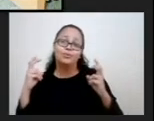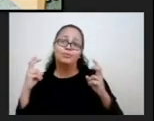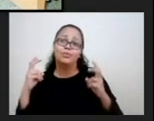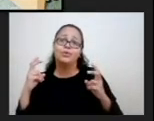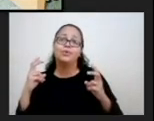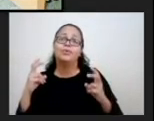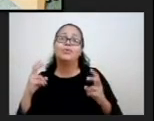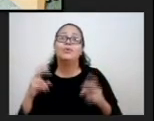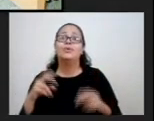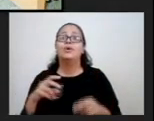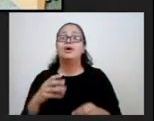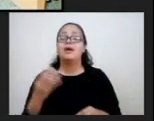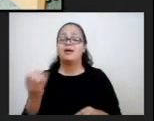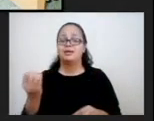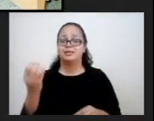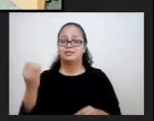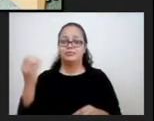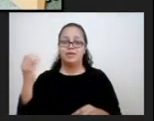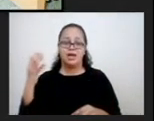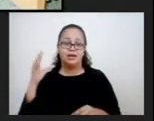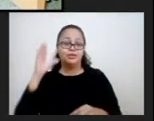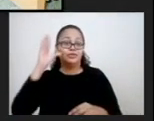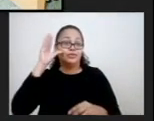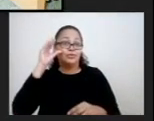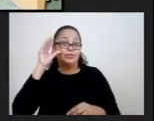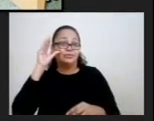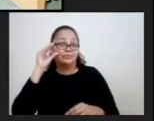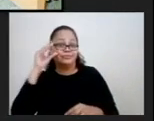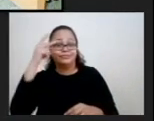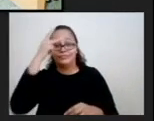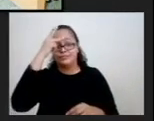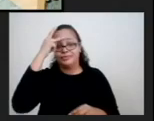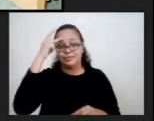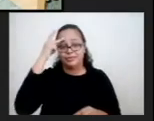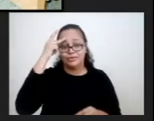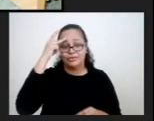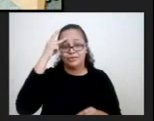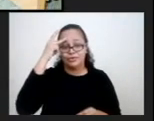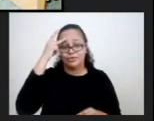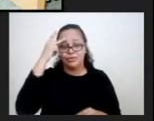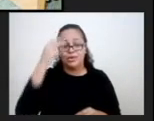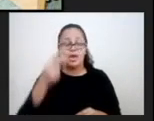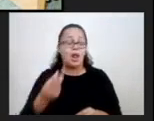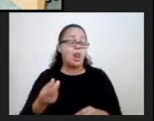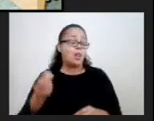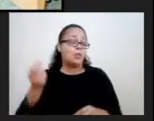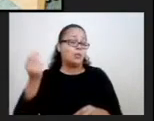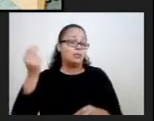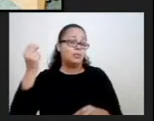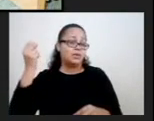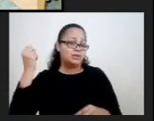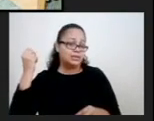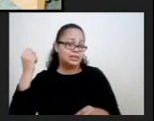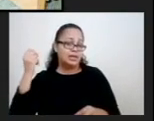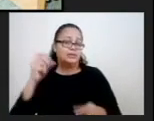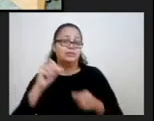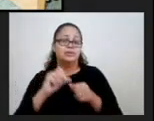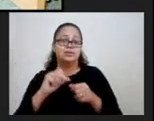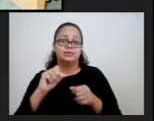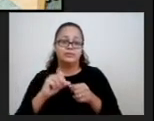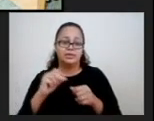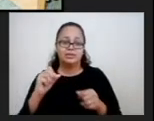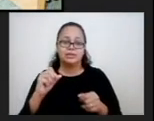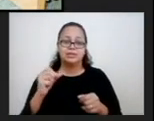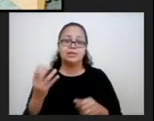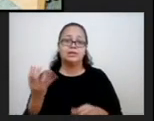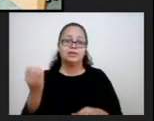uma grande curiosidade no público. Então, no passado, quando se ia para um lugar diferente ou quando se fazia uma viagem desse